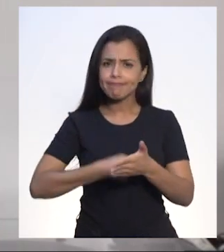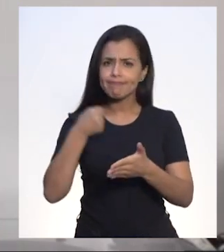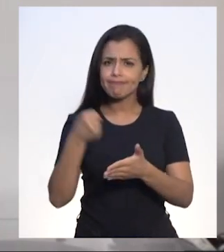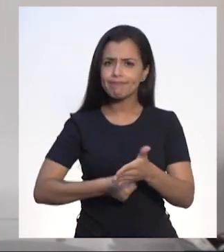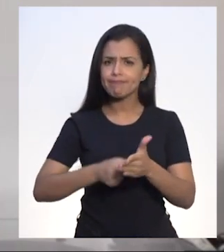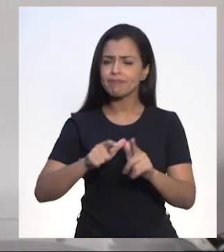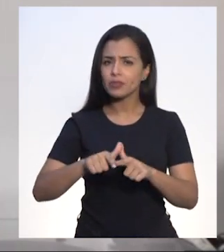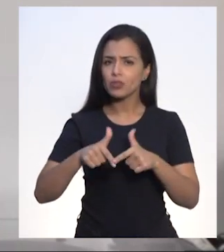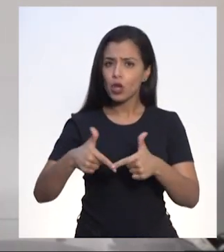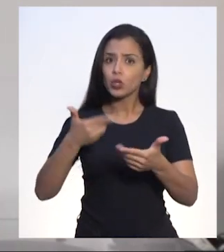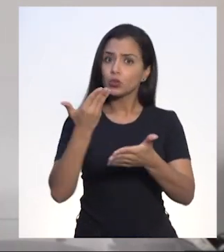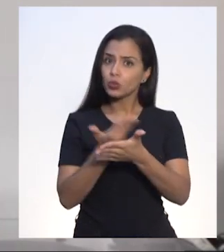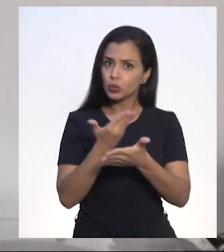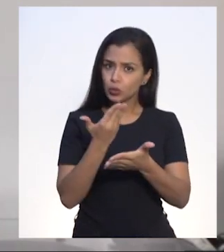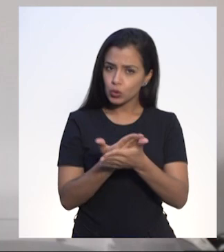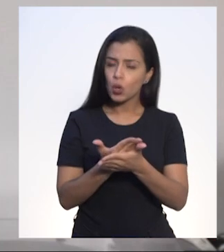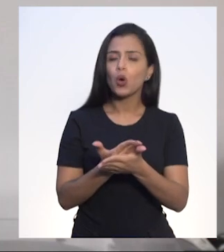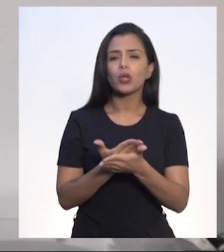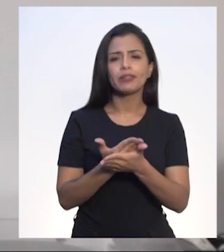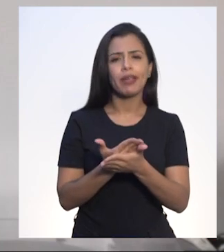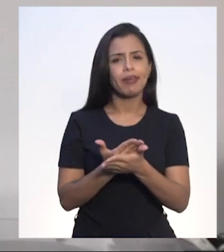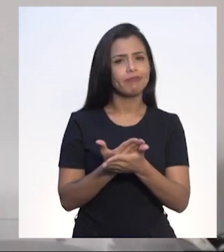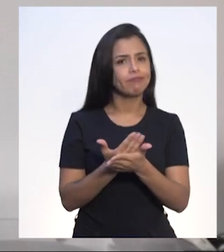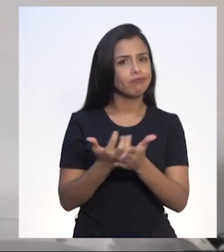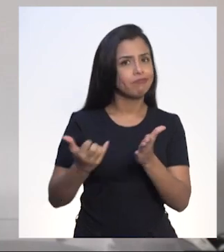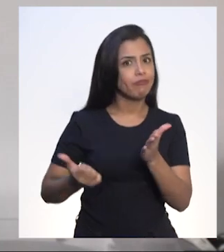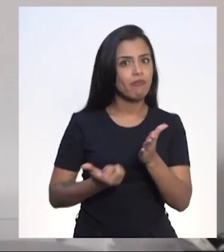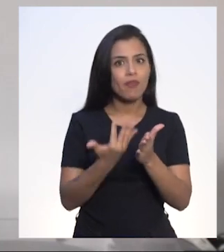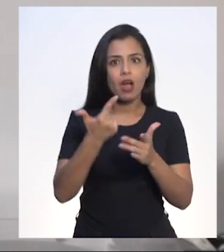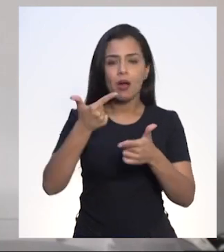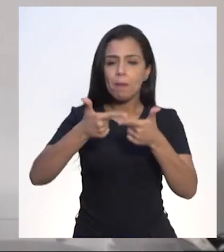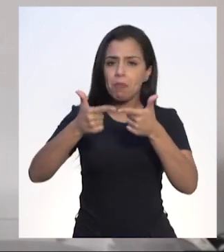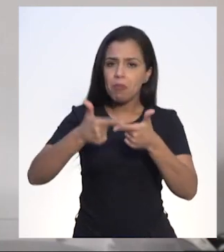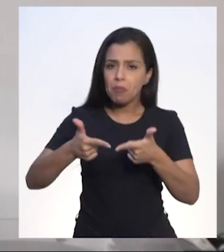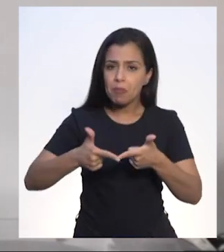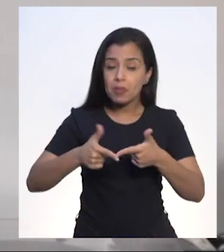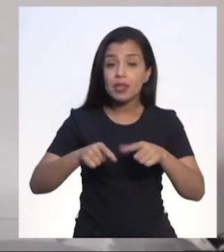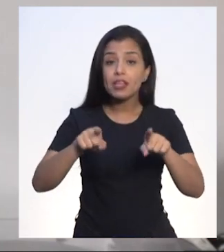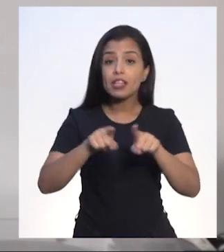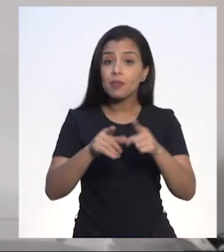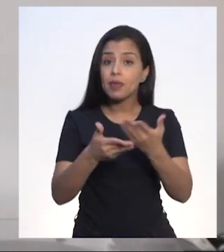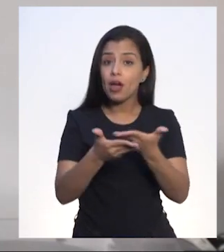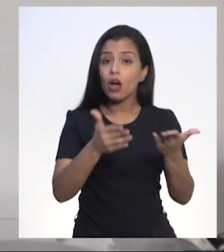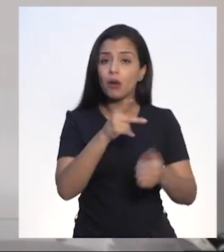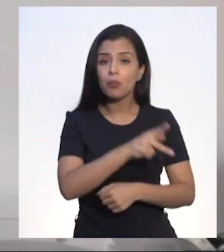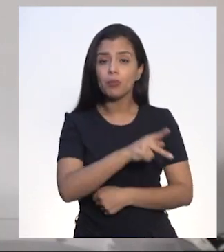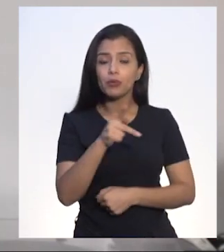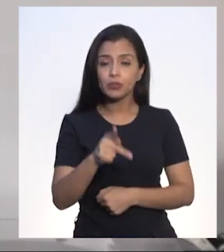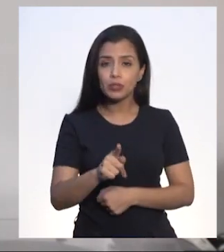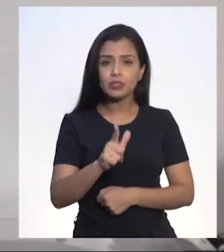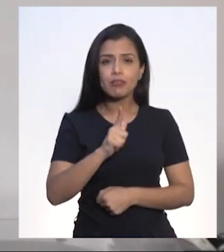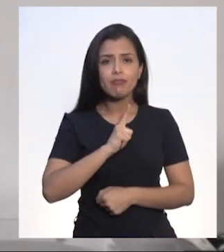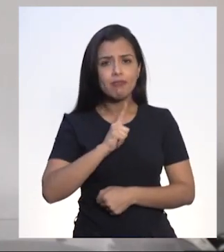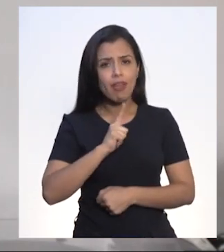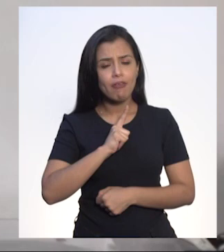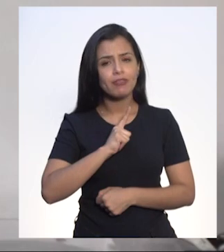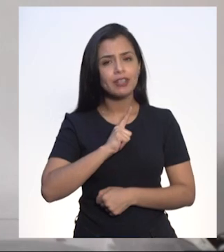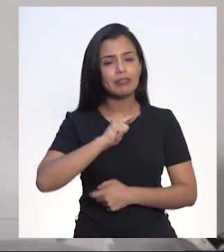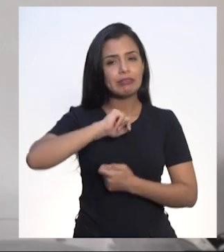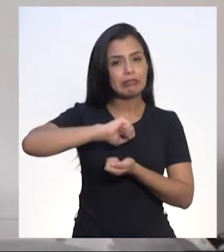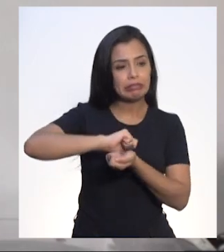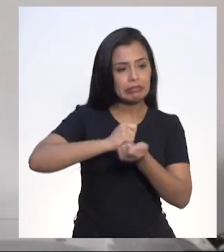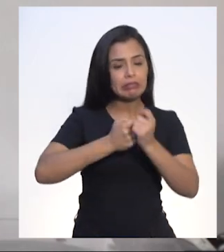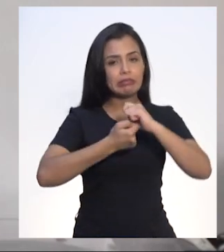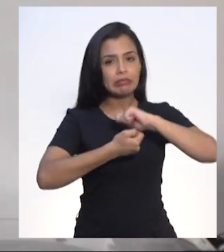aí, estudaram, com toda a diversidade, e também aos professores que tiveram aí que se reinventar na